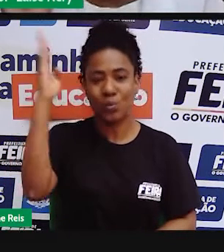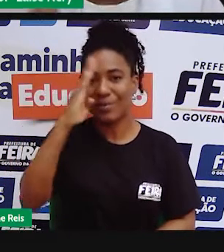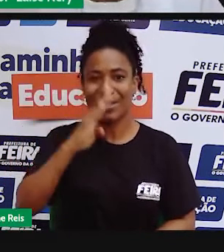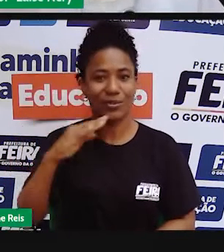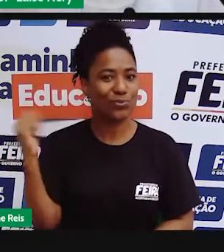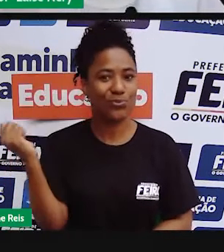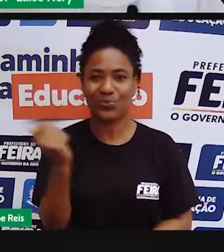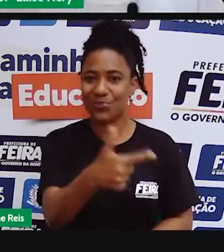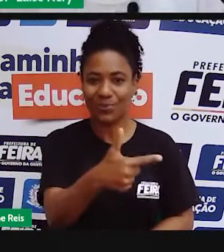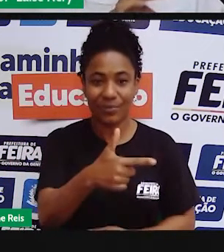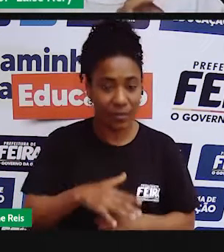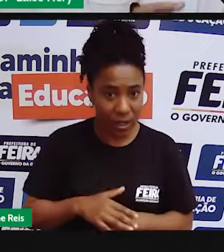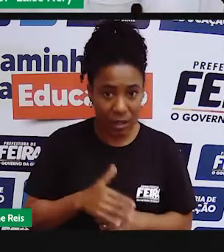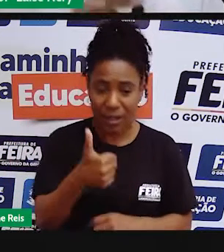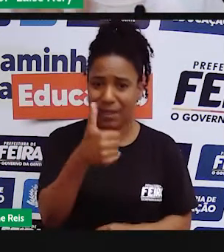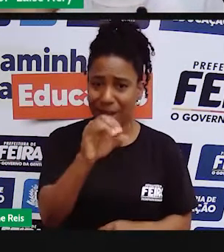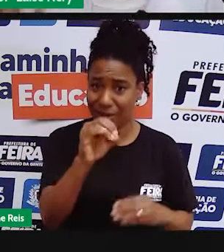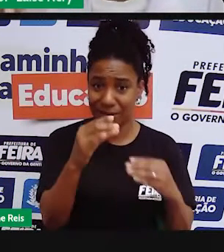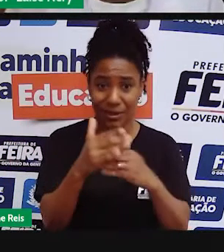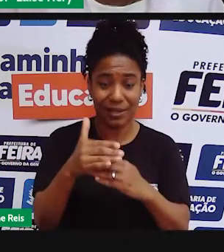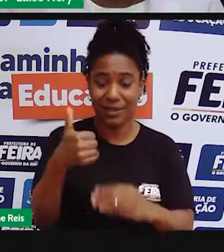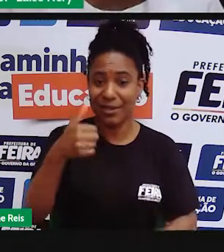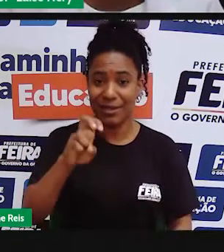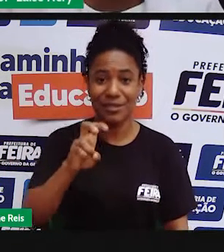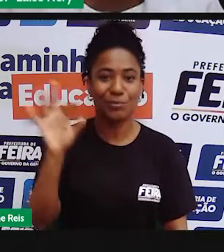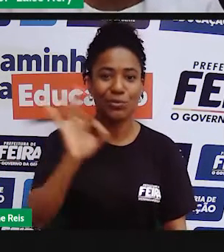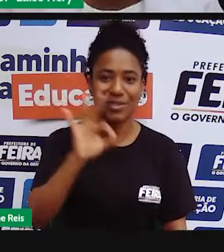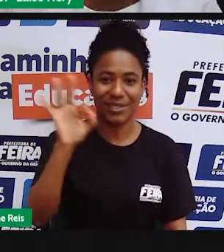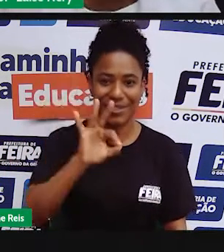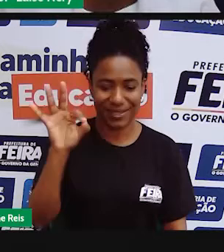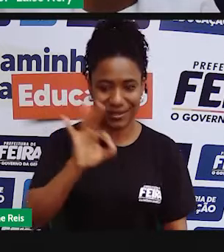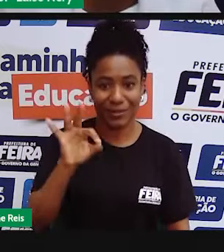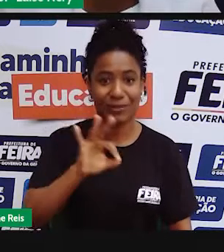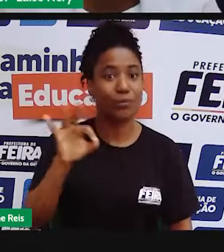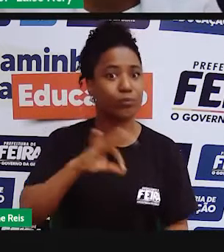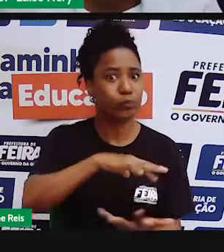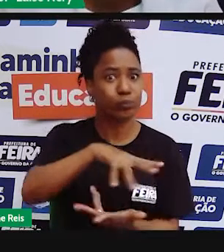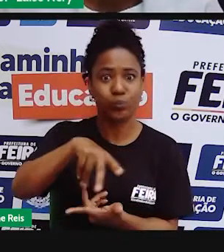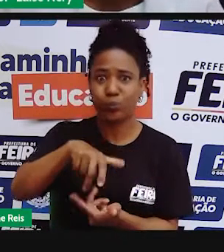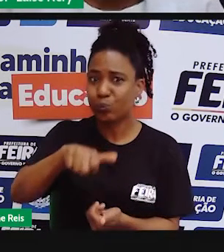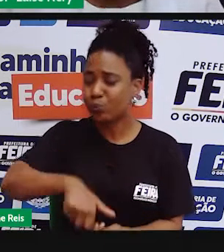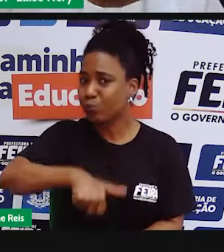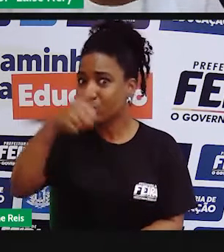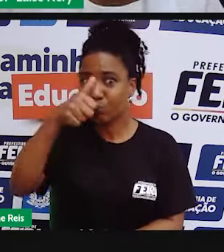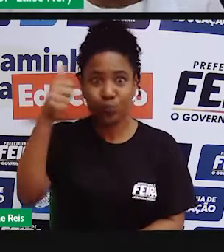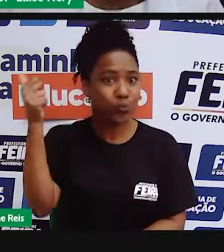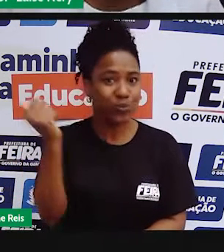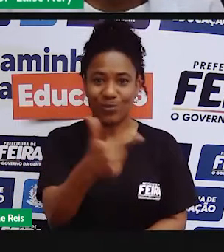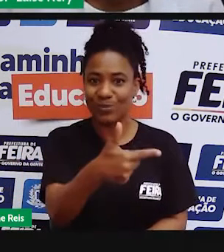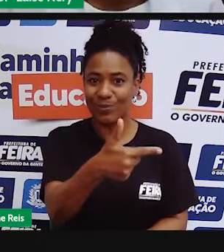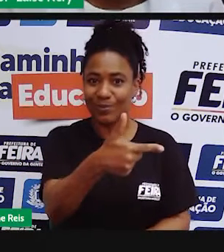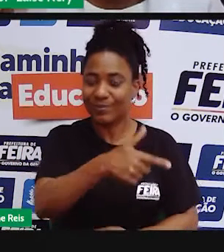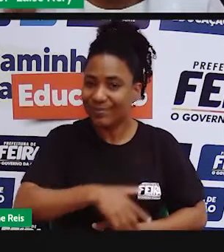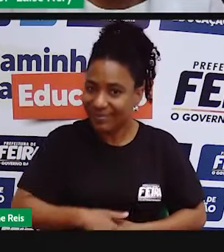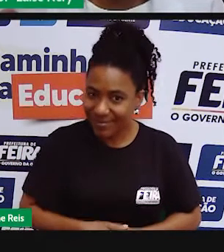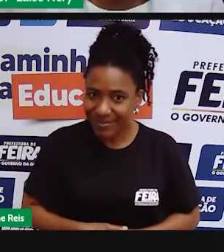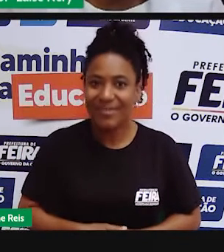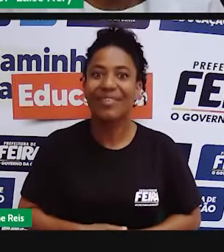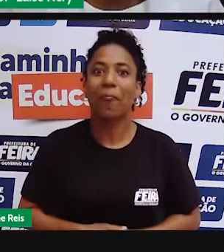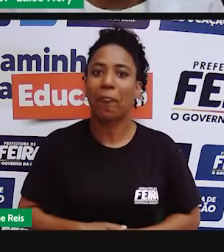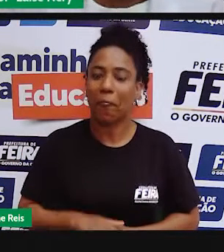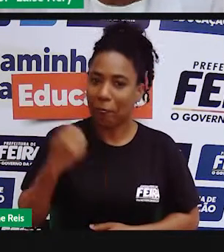a 15% de toda a biodiversidade do planeta. Já pensou? De